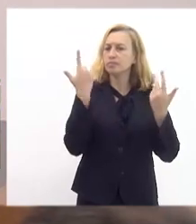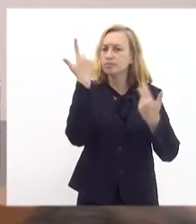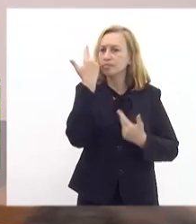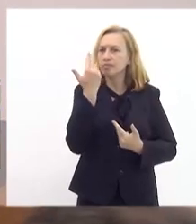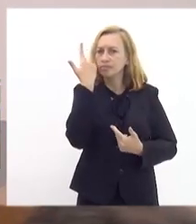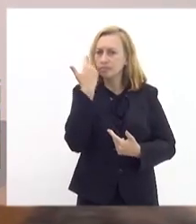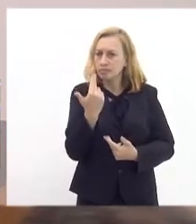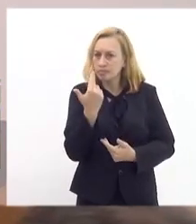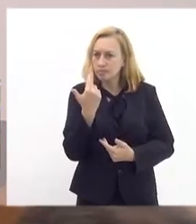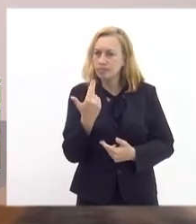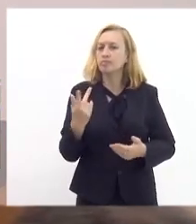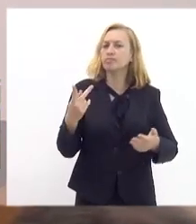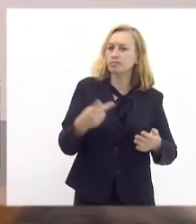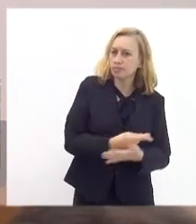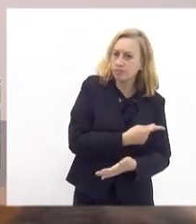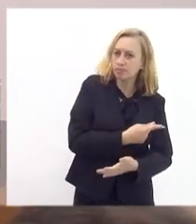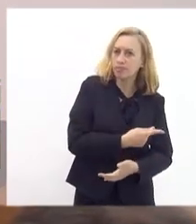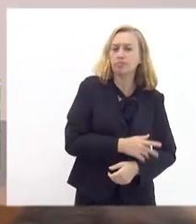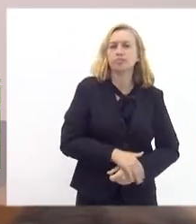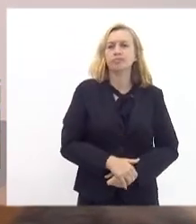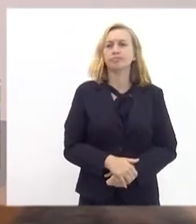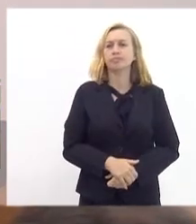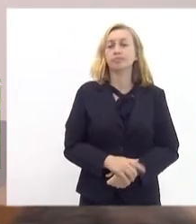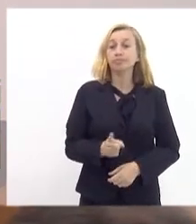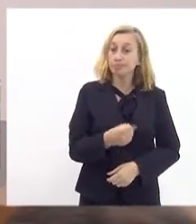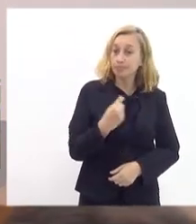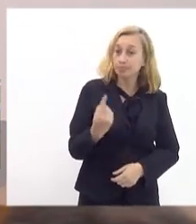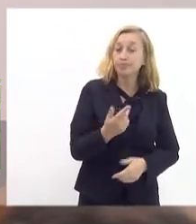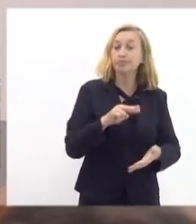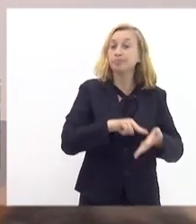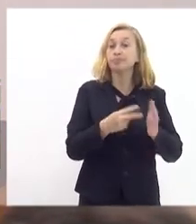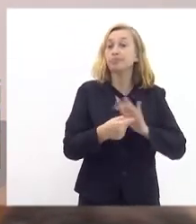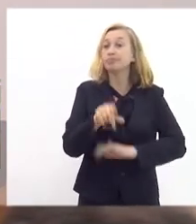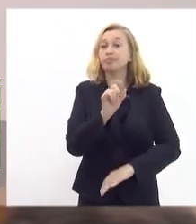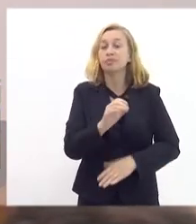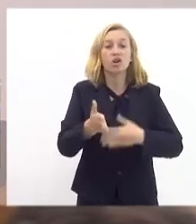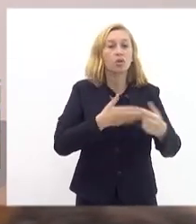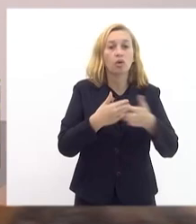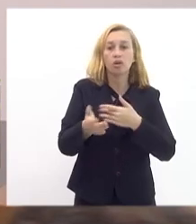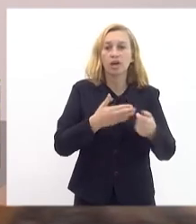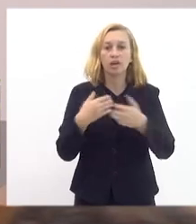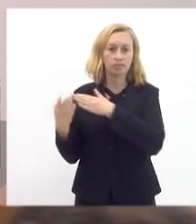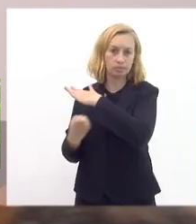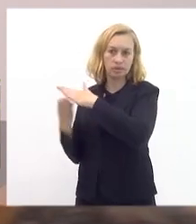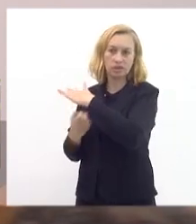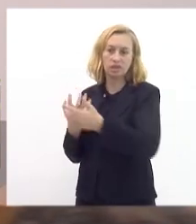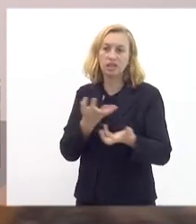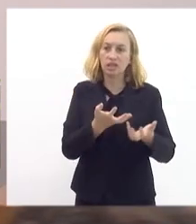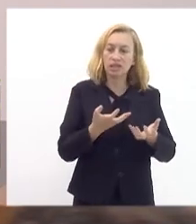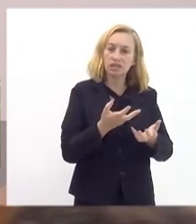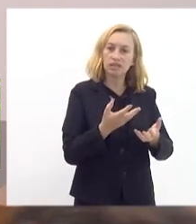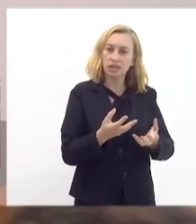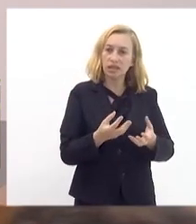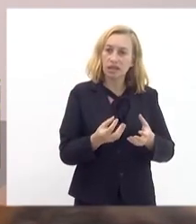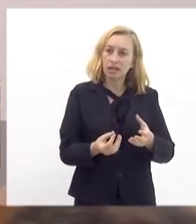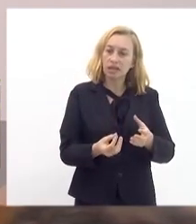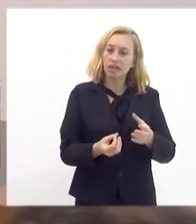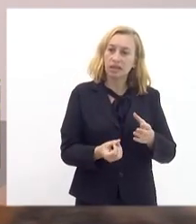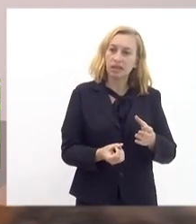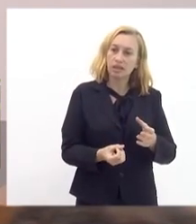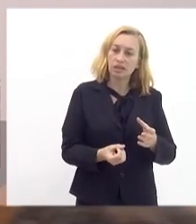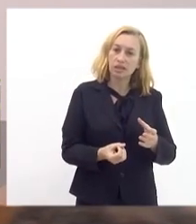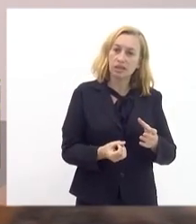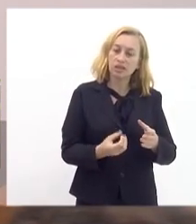que normalmente acontece né então para nós e fica aqui qualquer empresa que quiser se instalar na